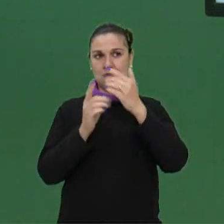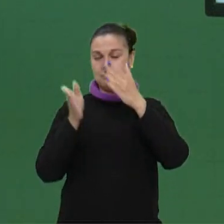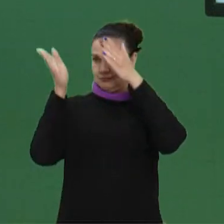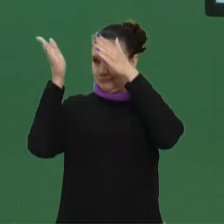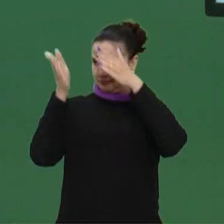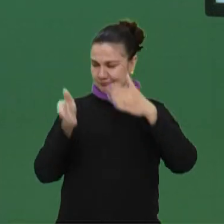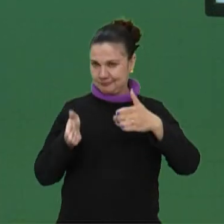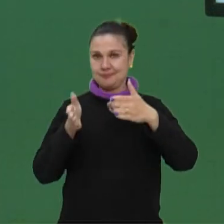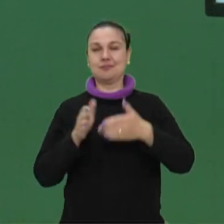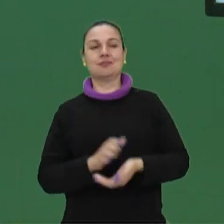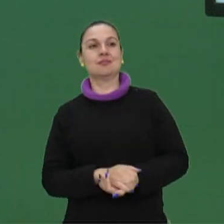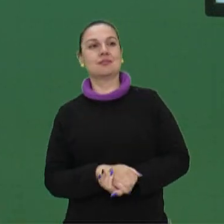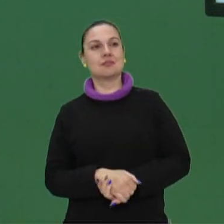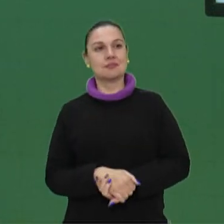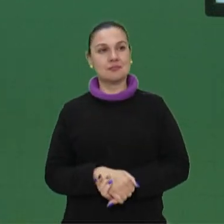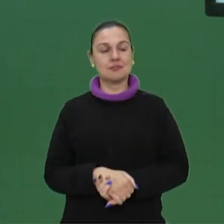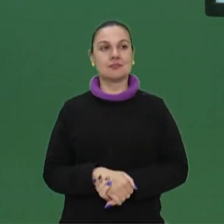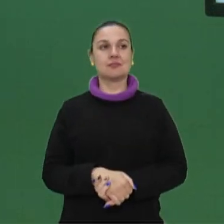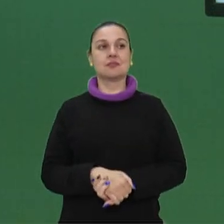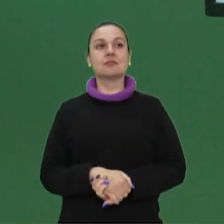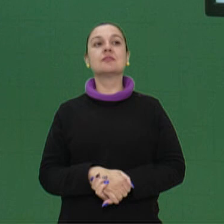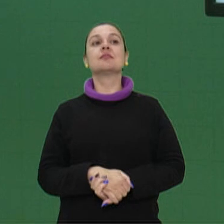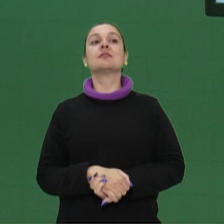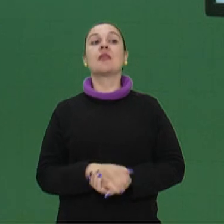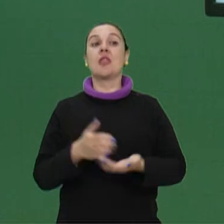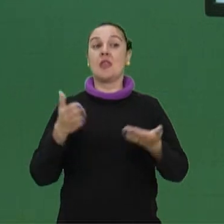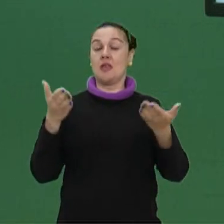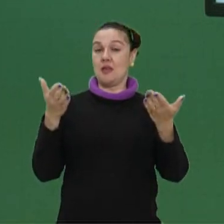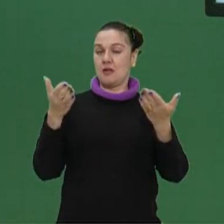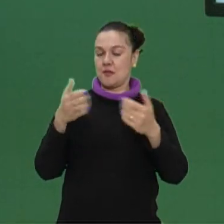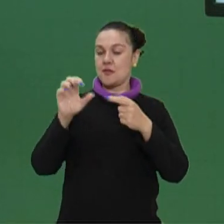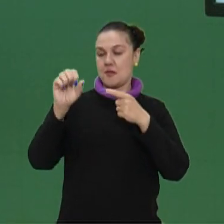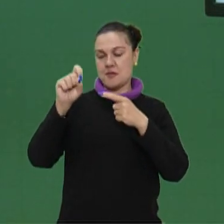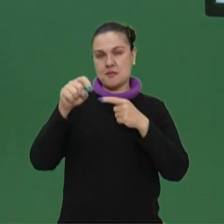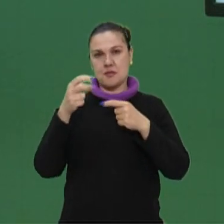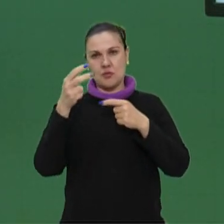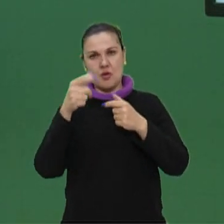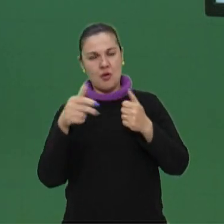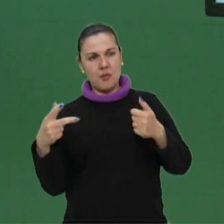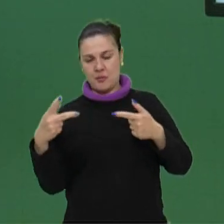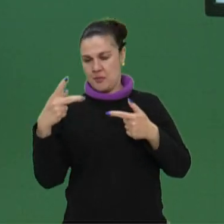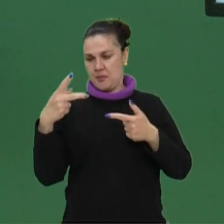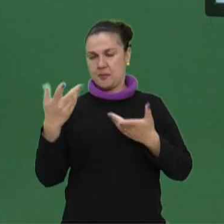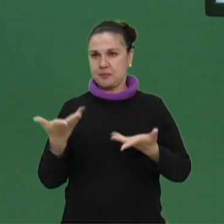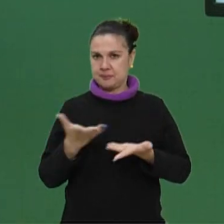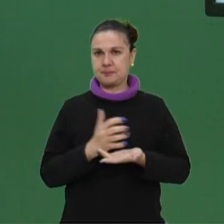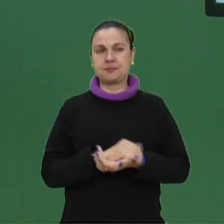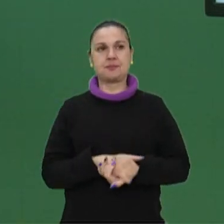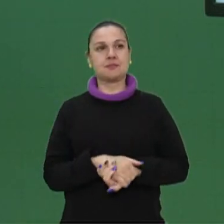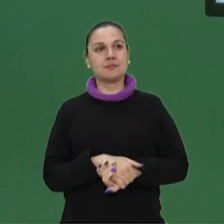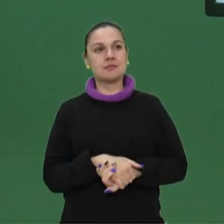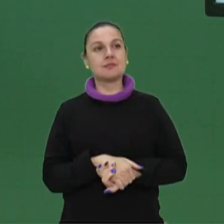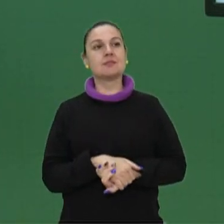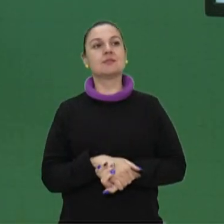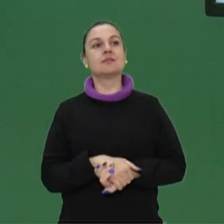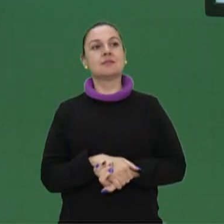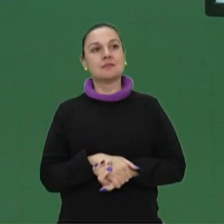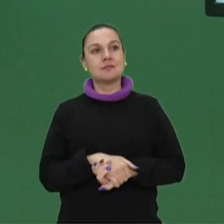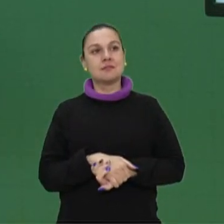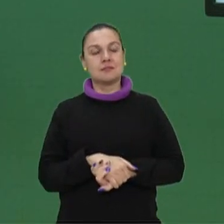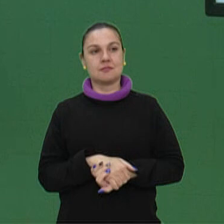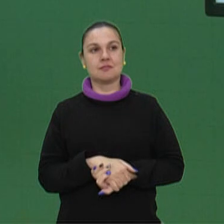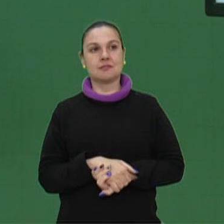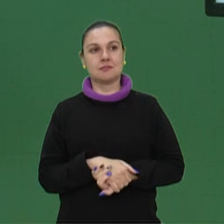positivo, outro é negativo, eles se anulam, ok? Então a soma é 2. E o produto? O produto das raízes vai ser o